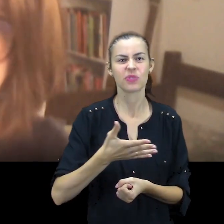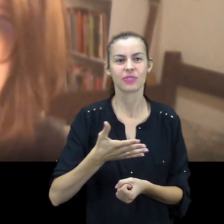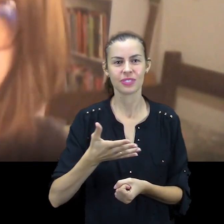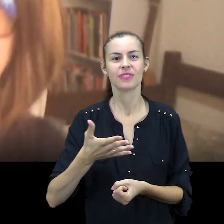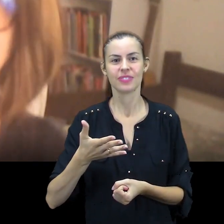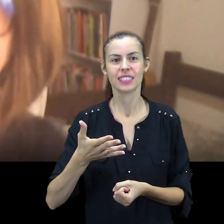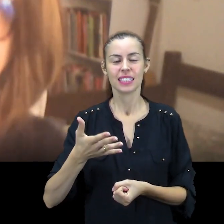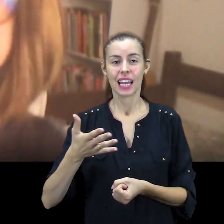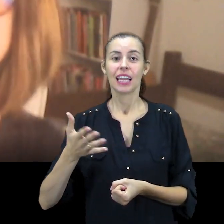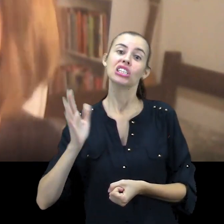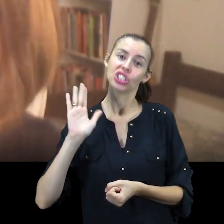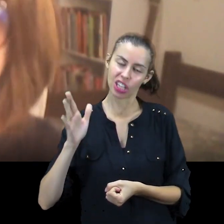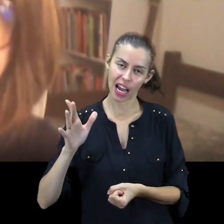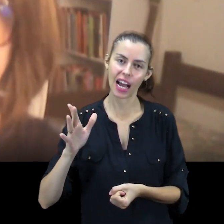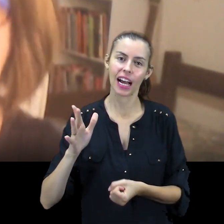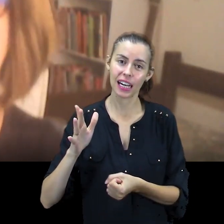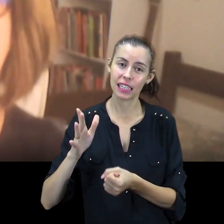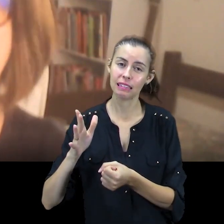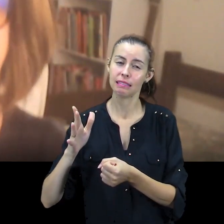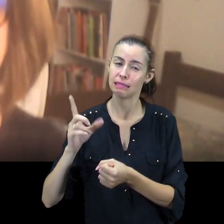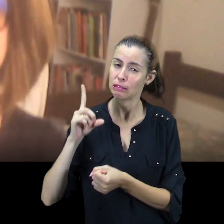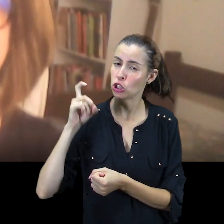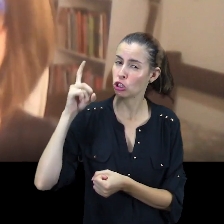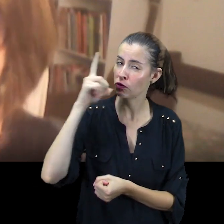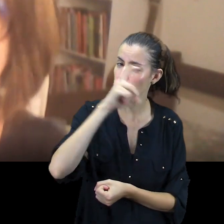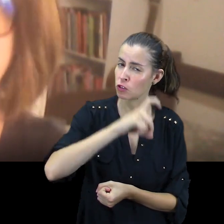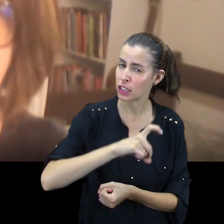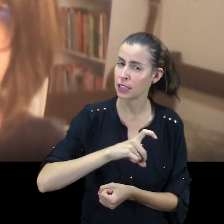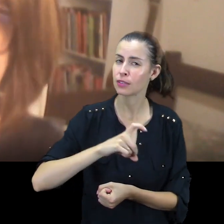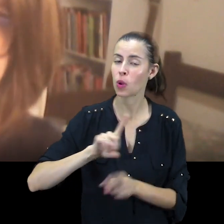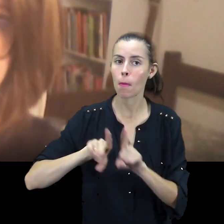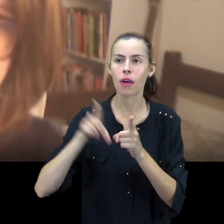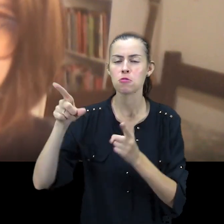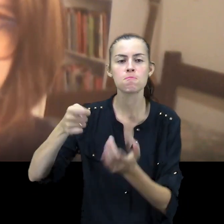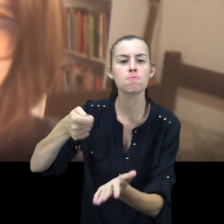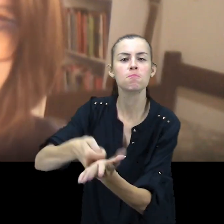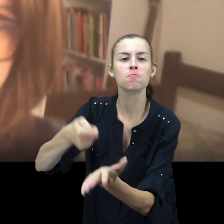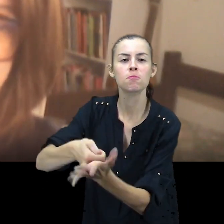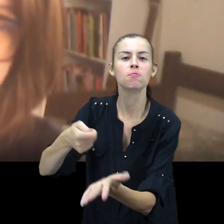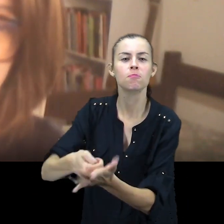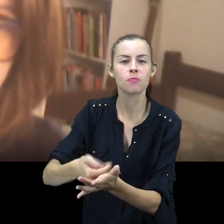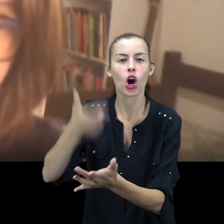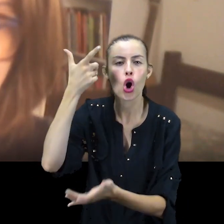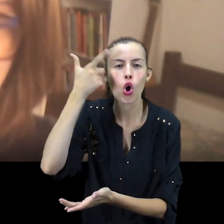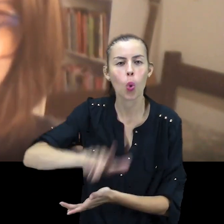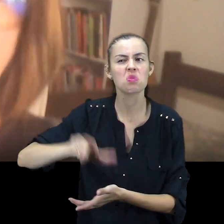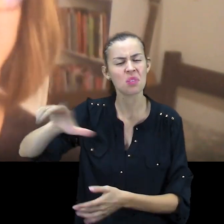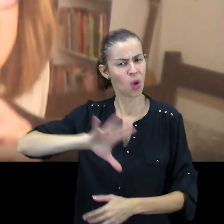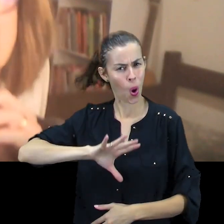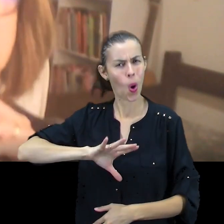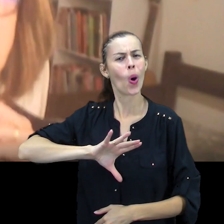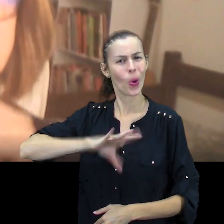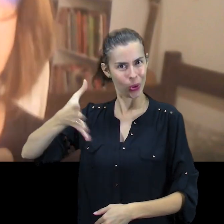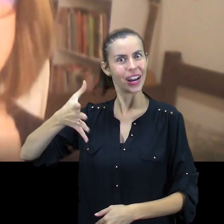corajosos e, mais do que isso, muito incisivos nessa normativa, nas duas normativas, mais especificamente, para